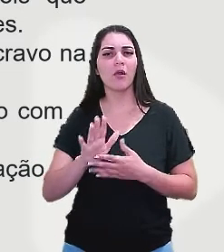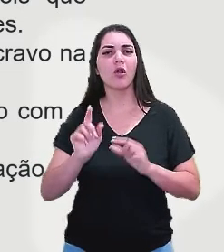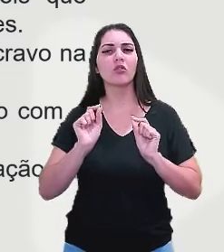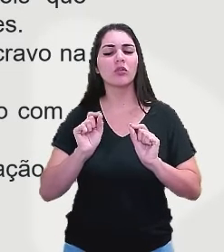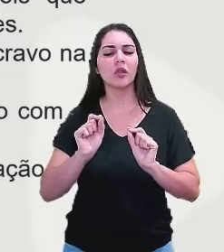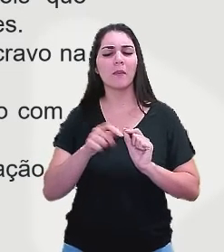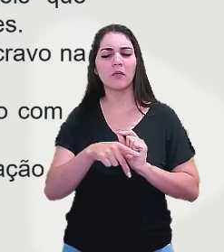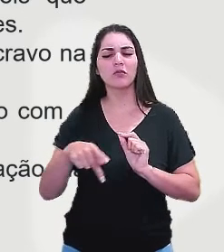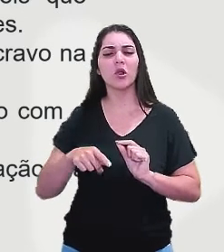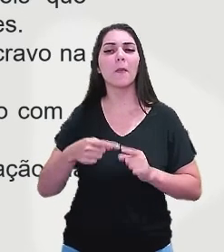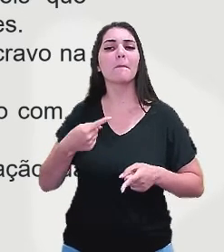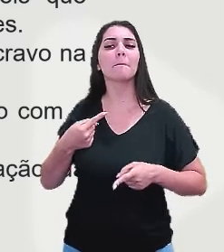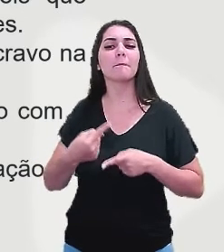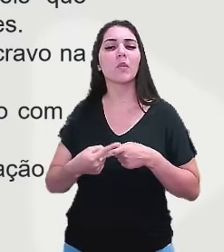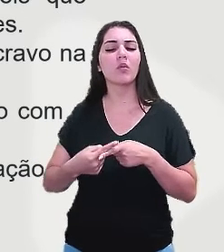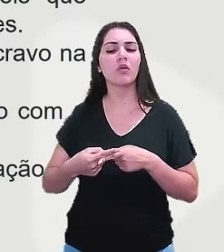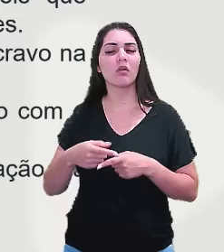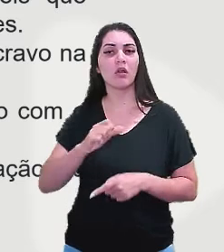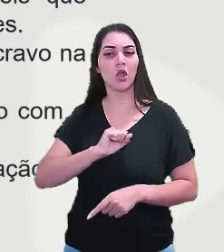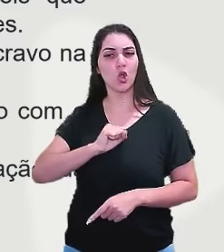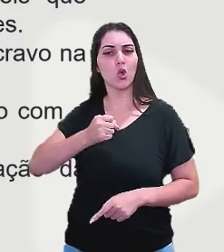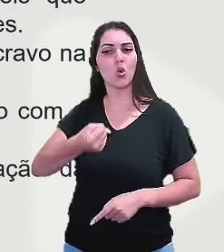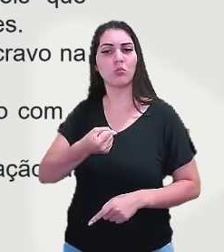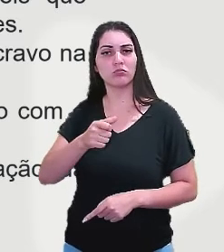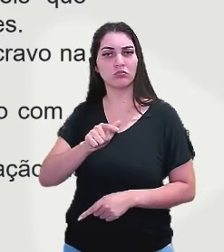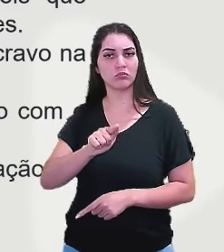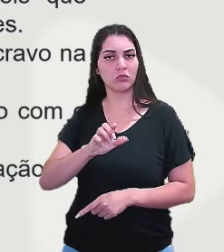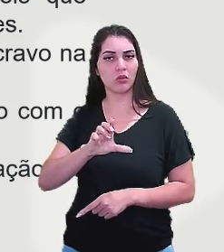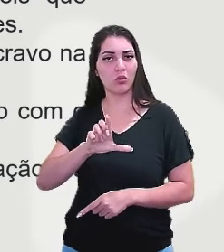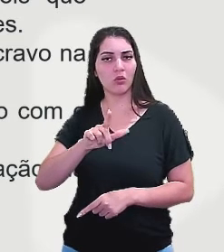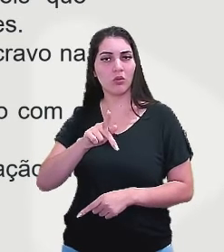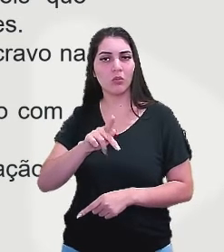golpe, Porque naquele momento existia